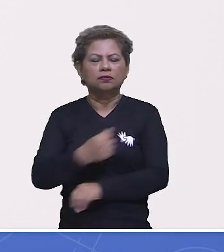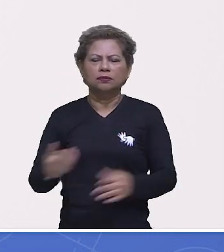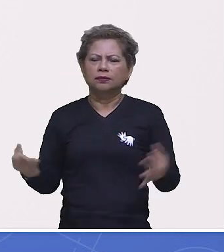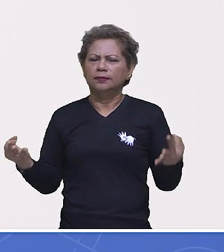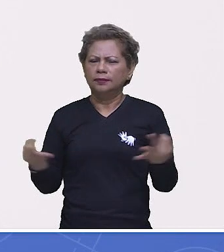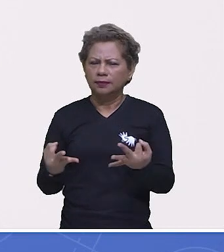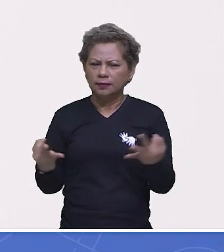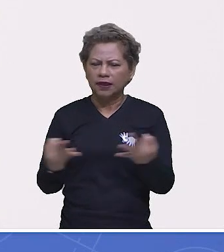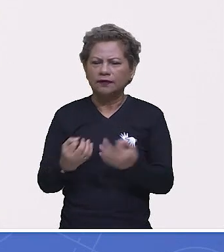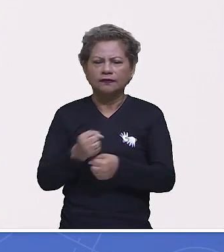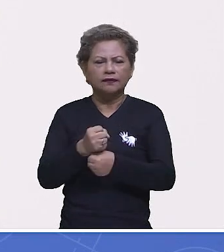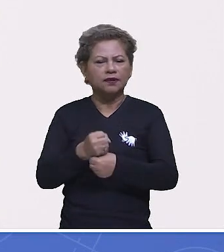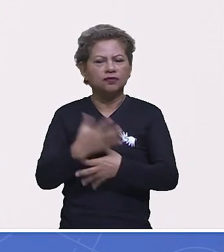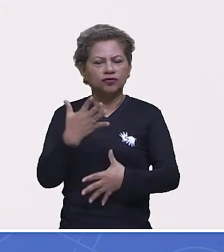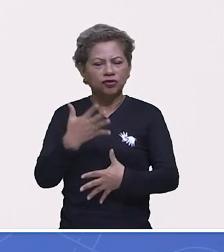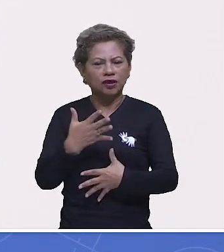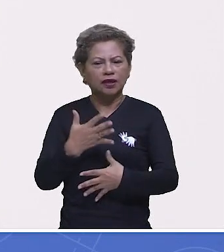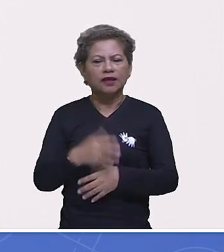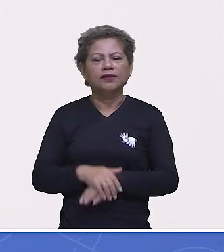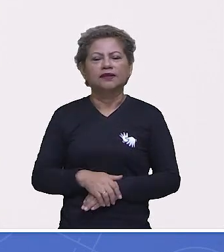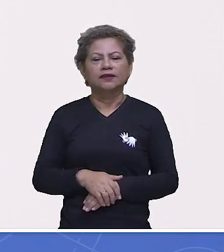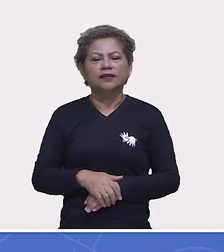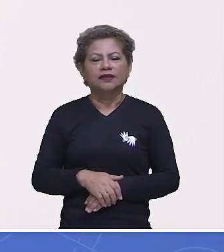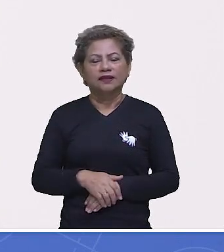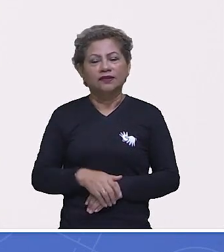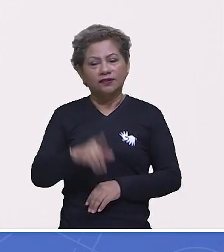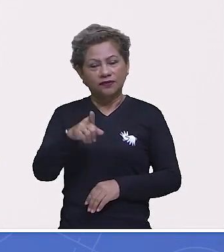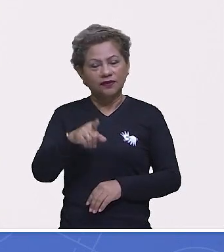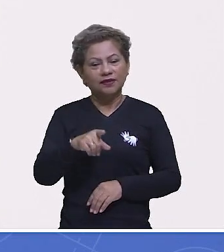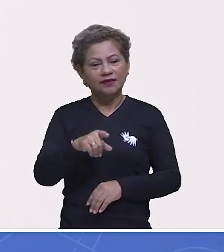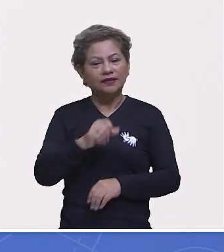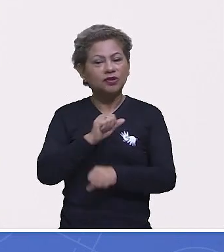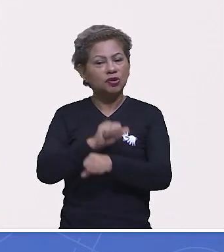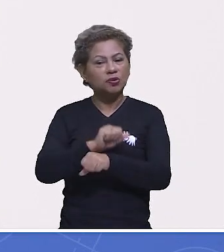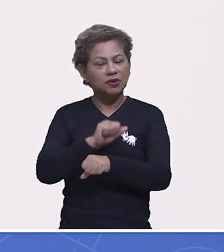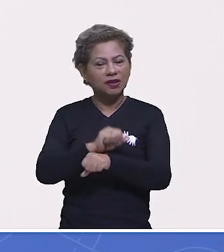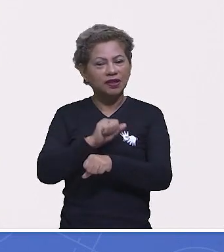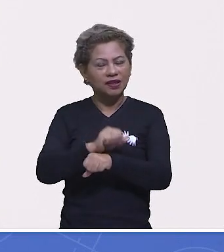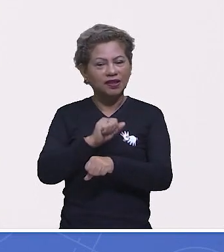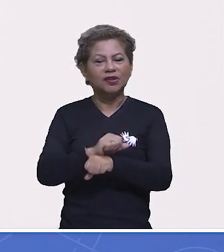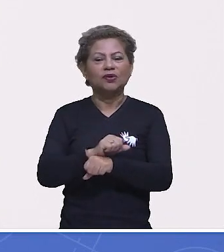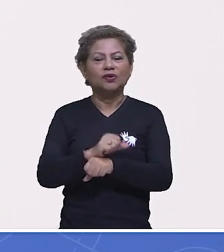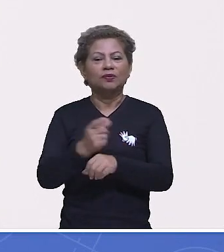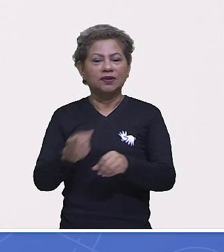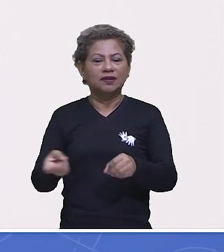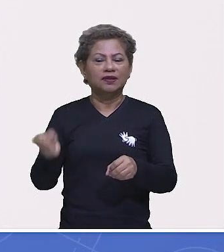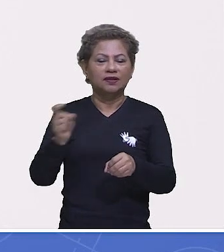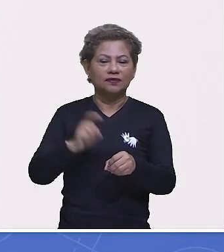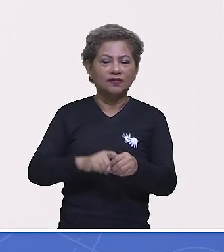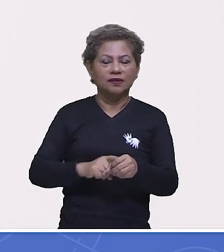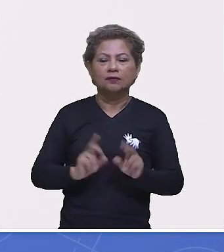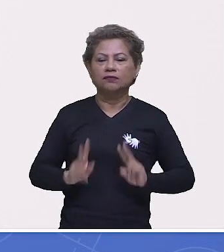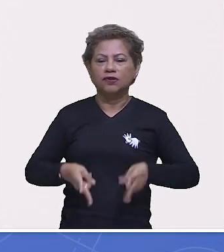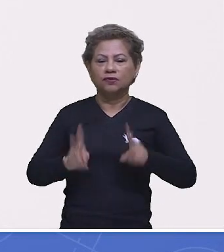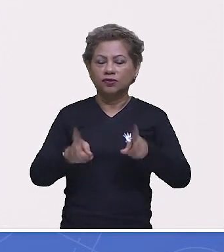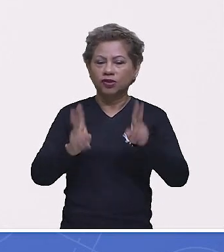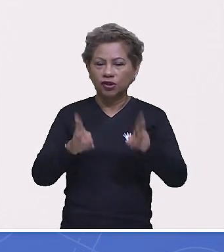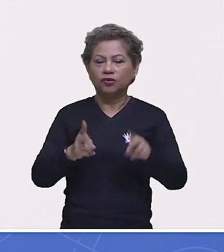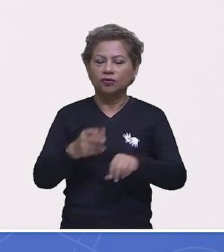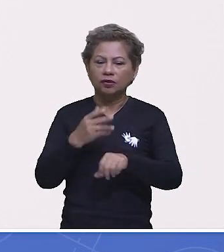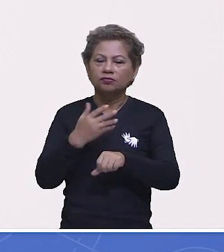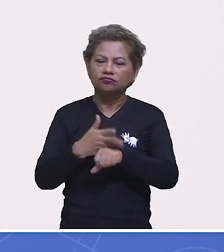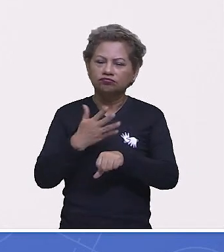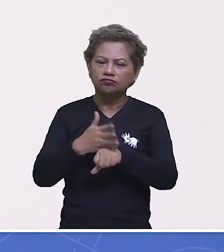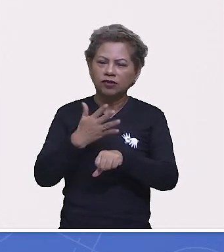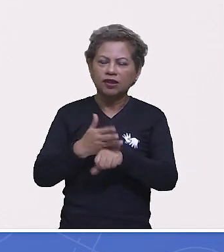no chat, aguardaram um pouquinho também aí no momento, né, para a gente retornar, e continuem sempre assim, porque agora a